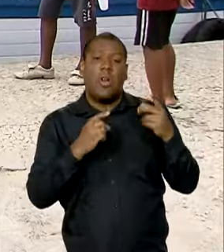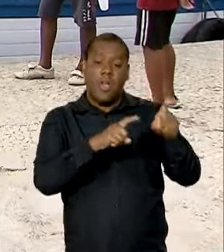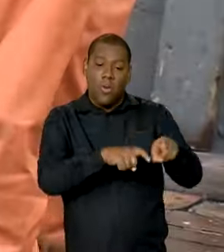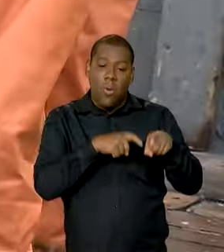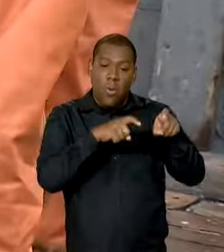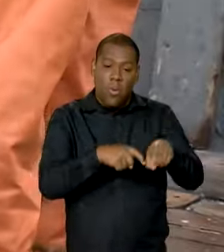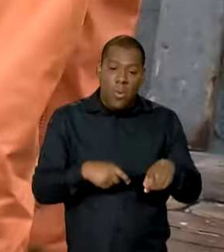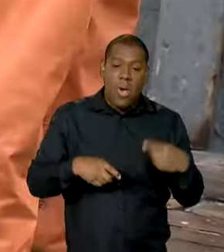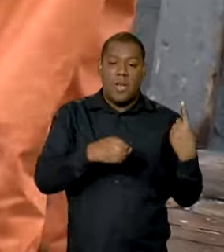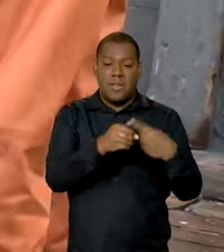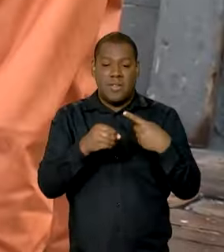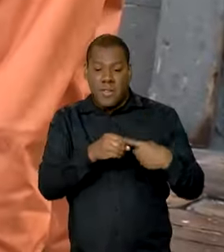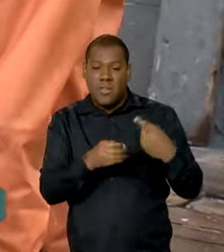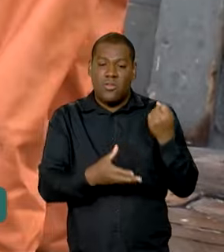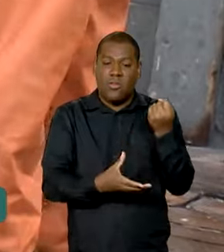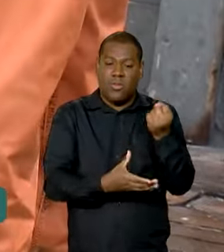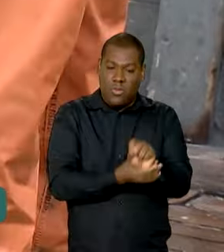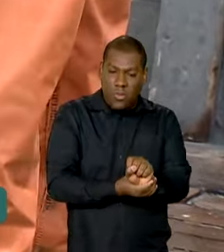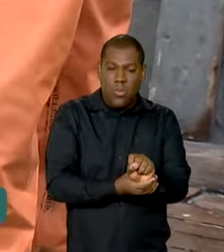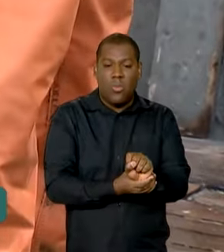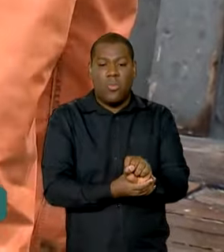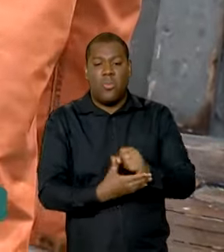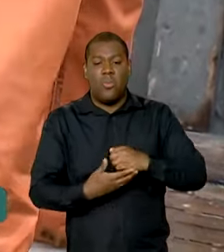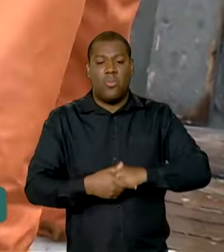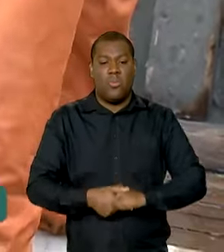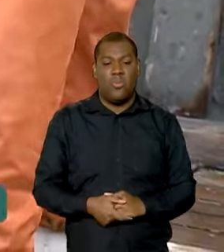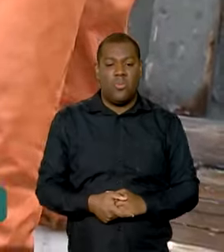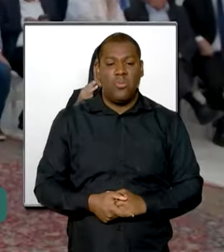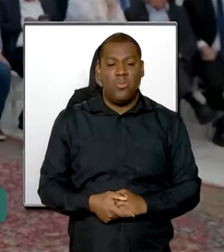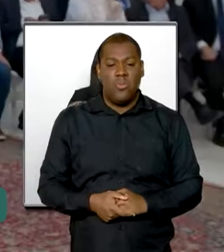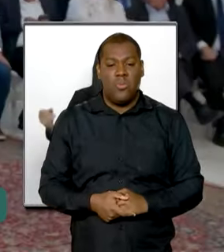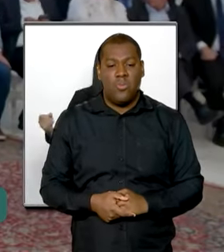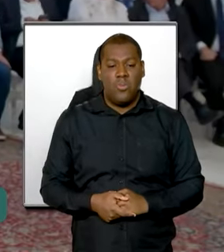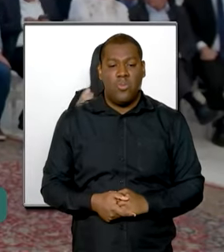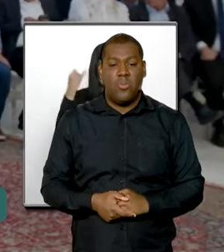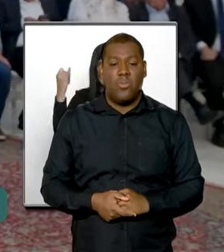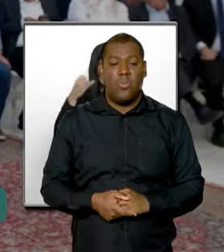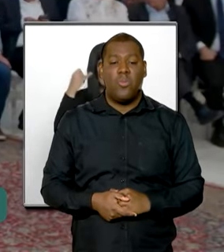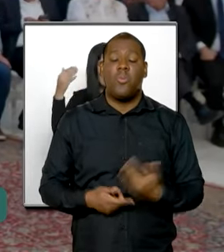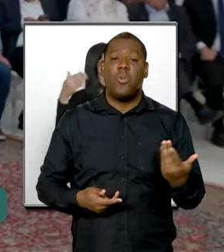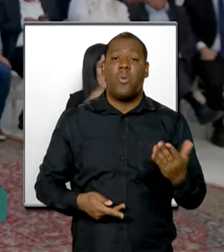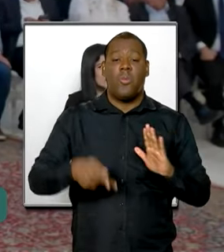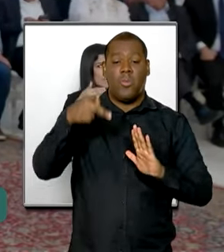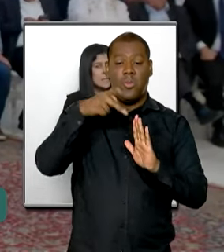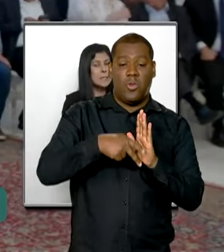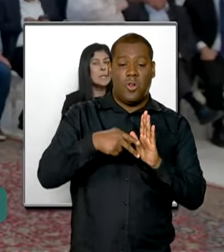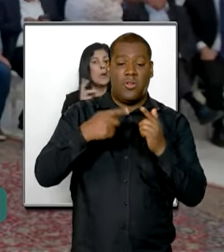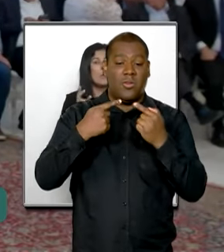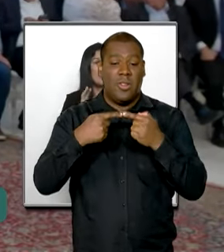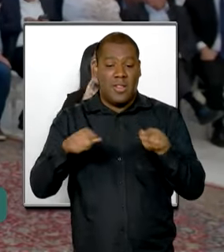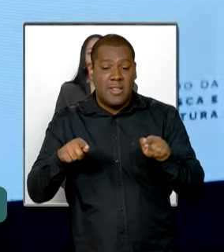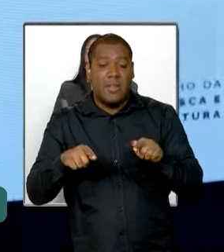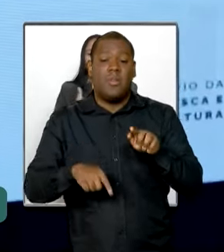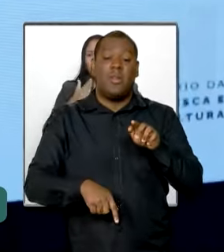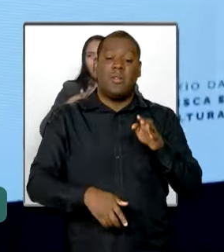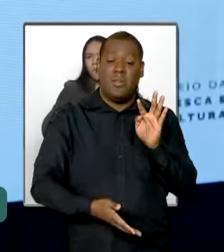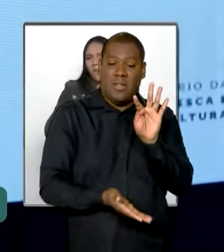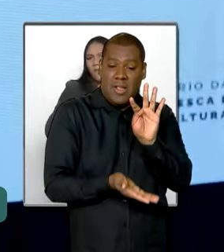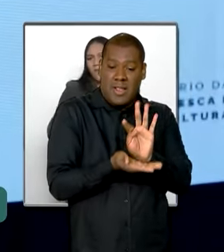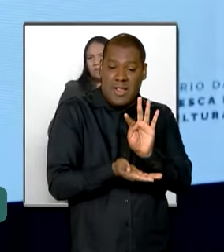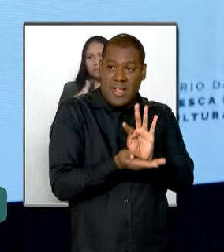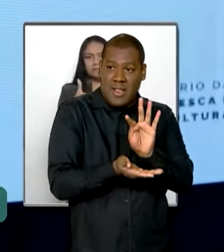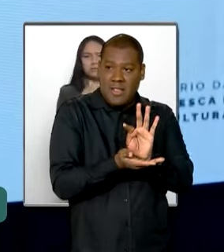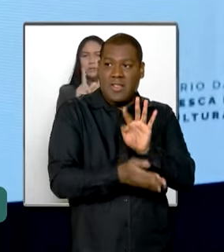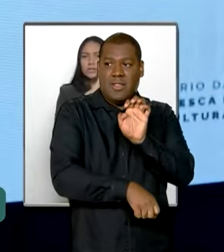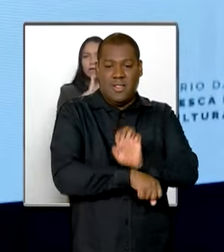urbanas, quilombolas e de unidades de conservação. O lançamento foi em Teresina, no Piauí. Nós estamos